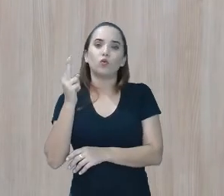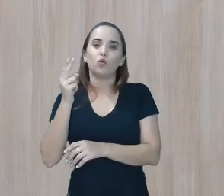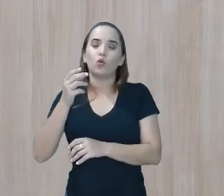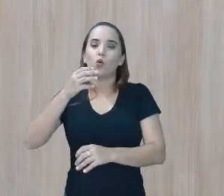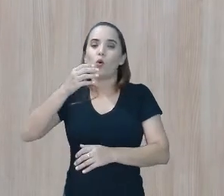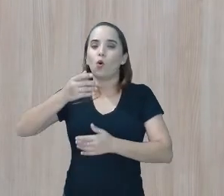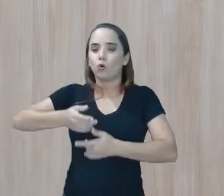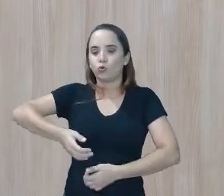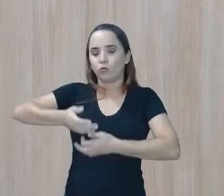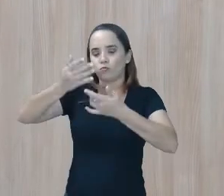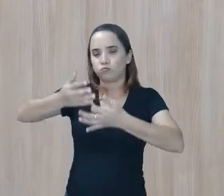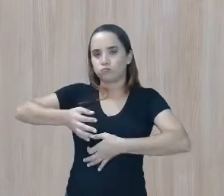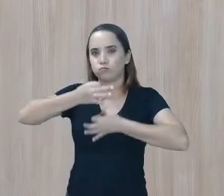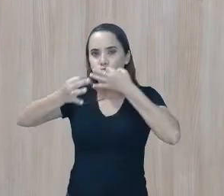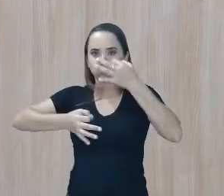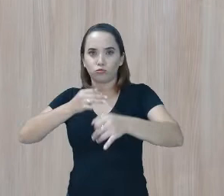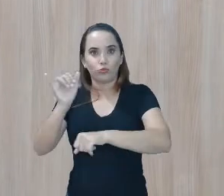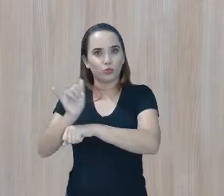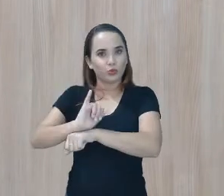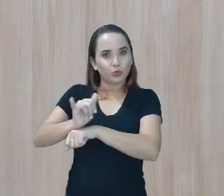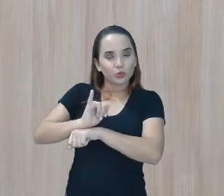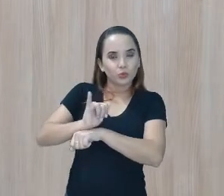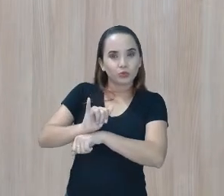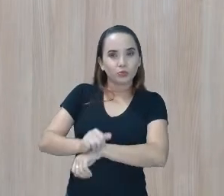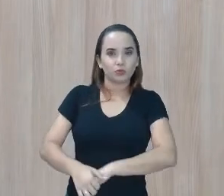nossos comentários lá através do nosso